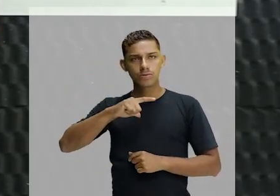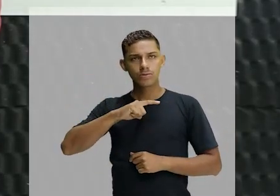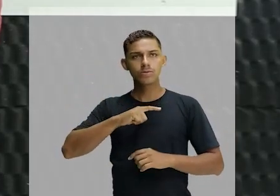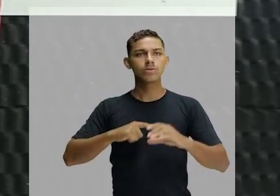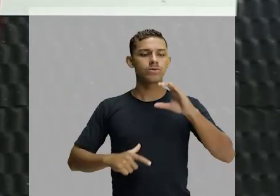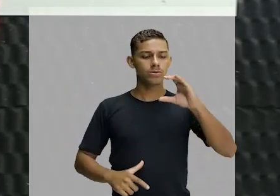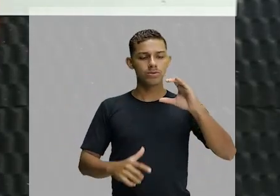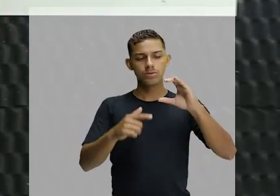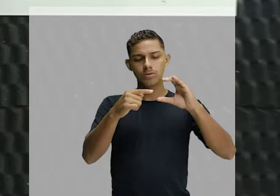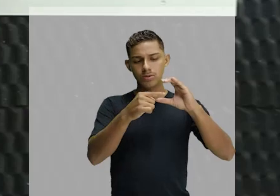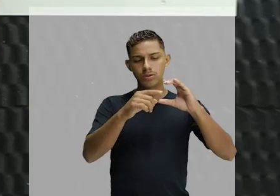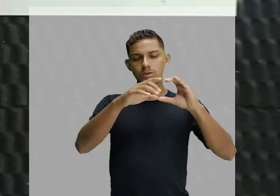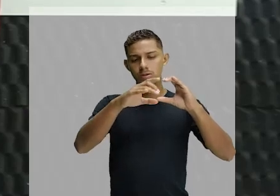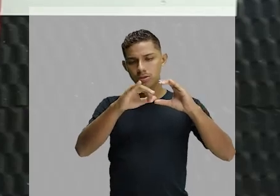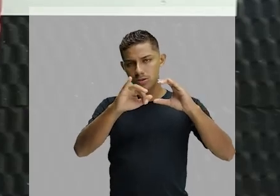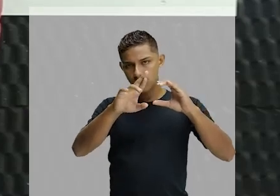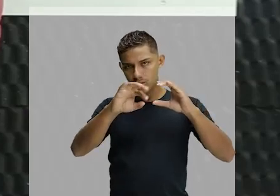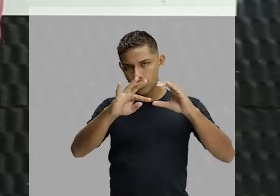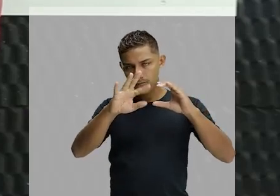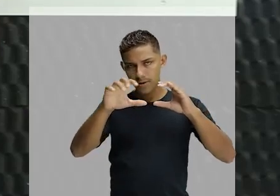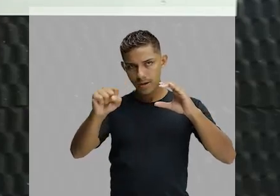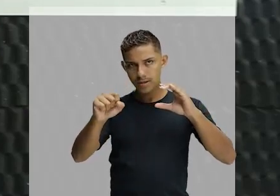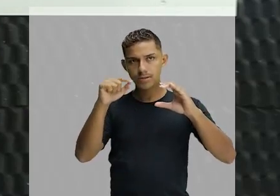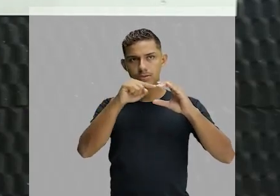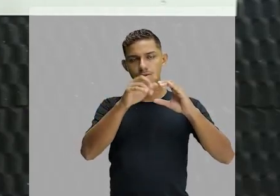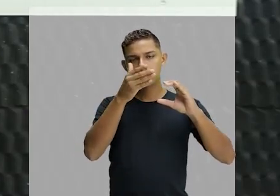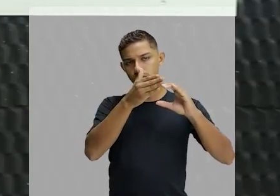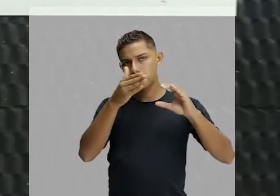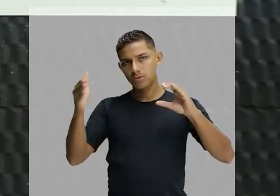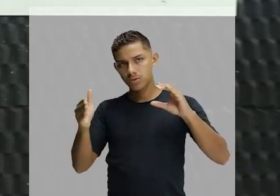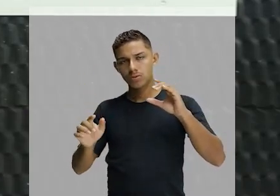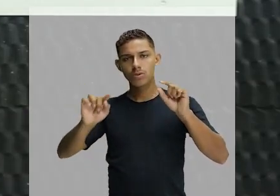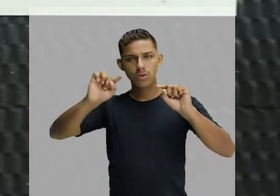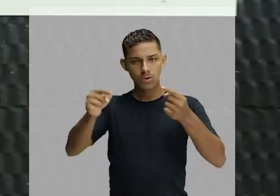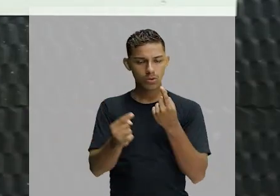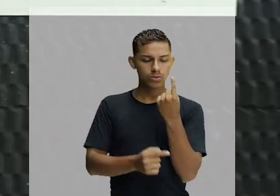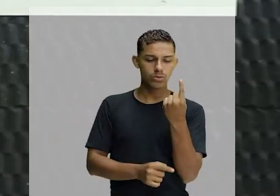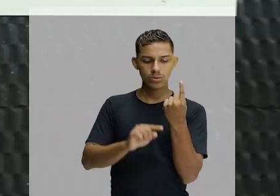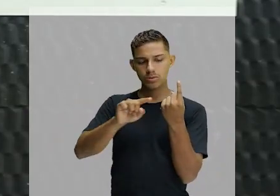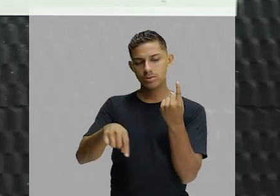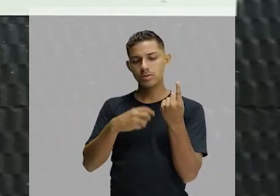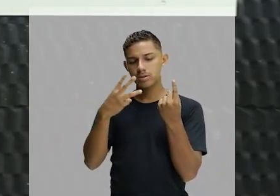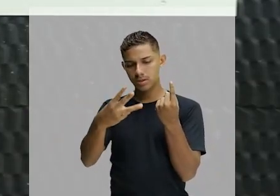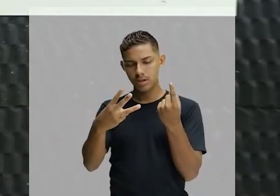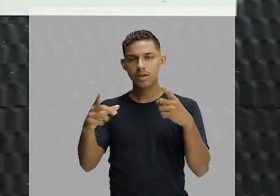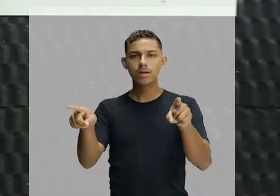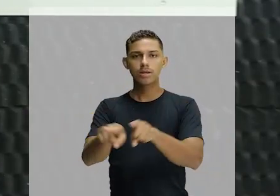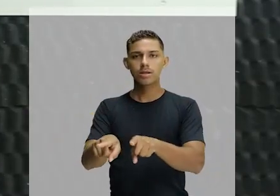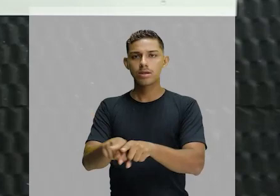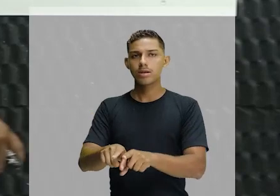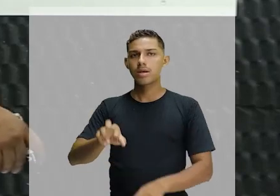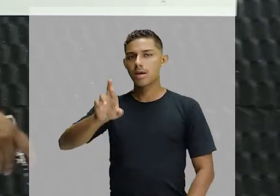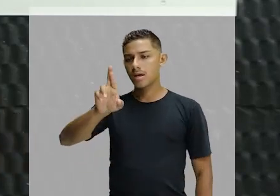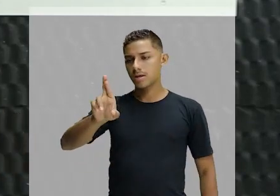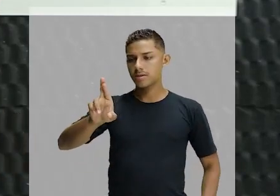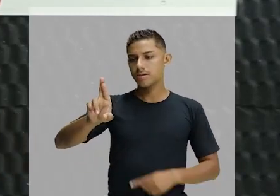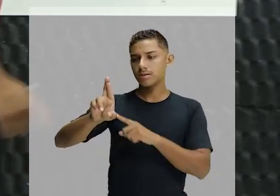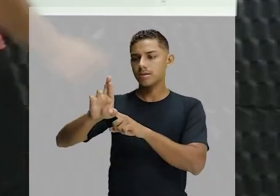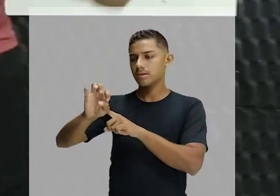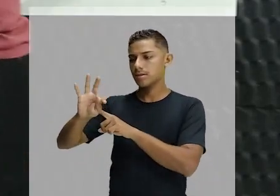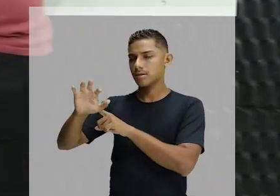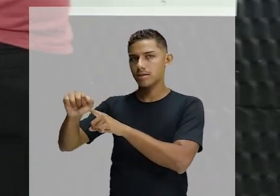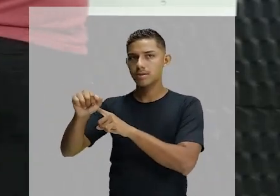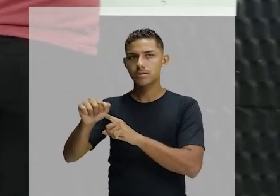uma circunferência de centro 1 e 3, tá? E nós temos uma reta R de